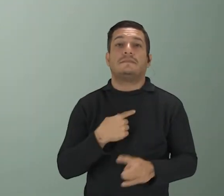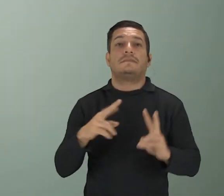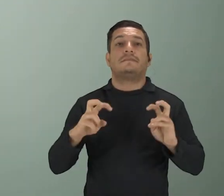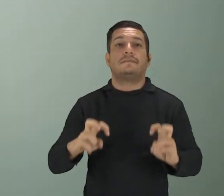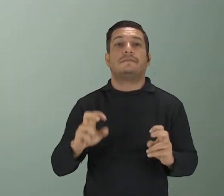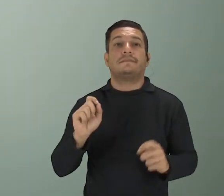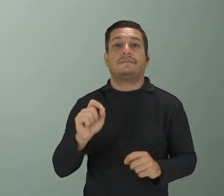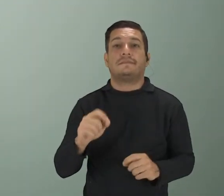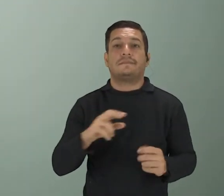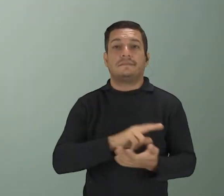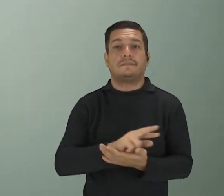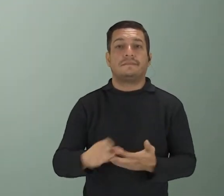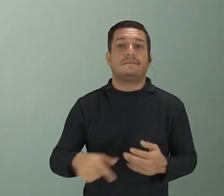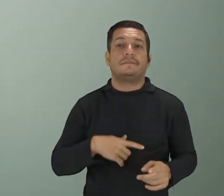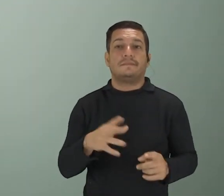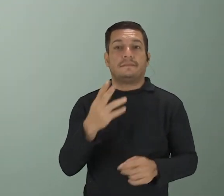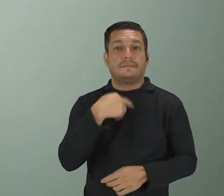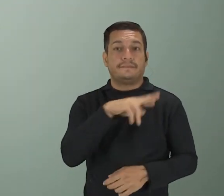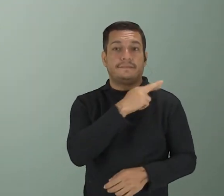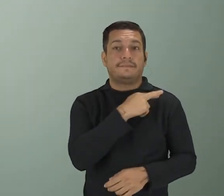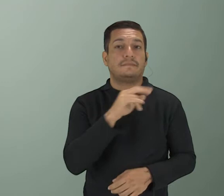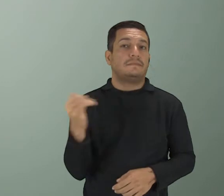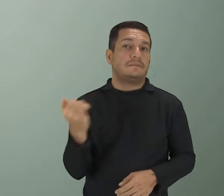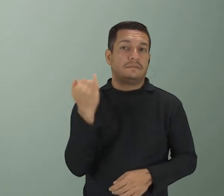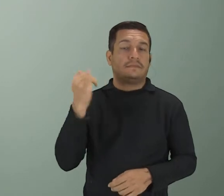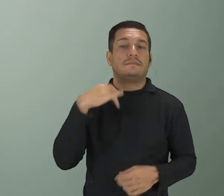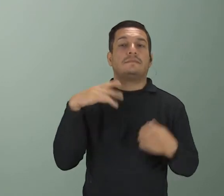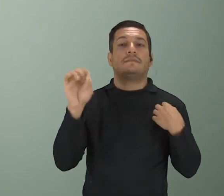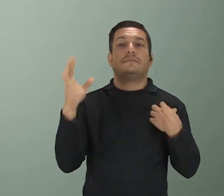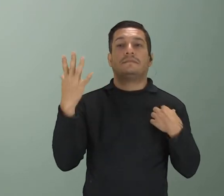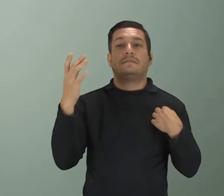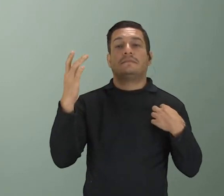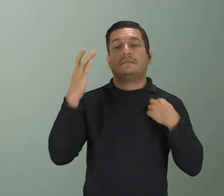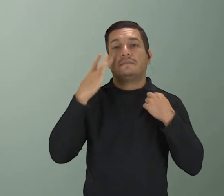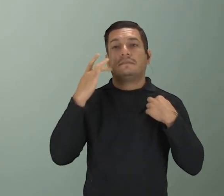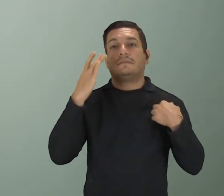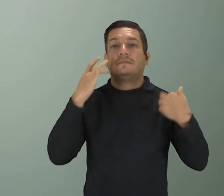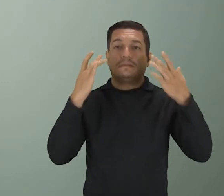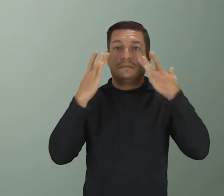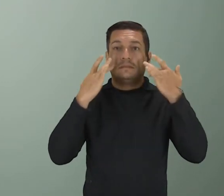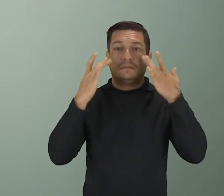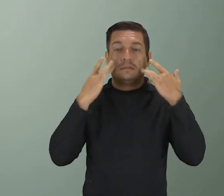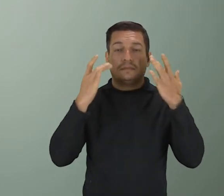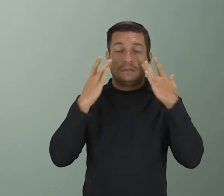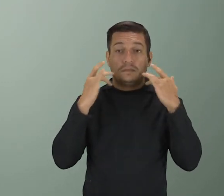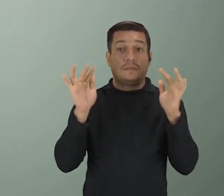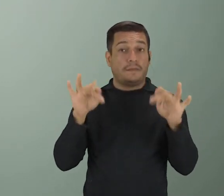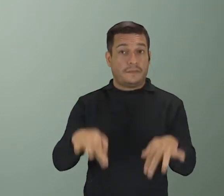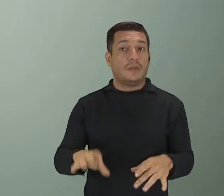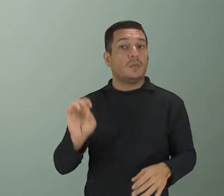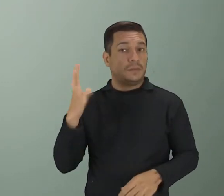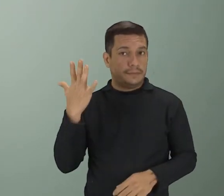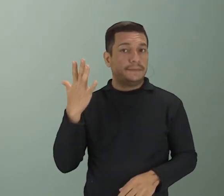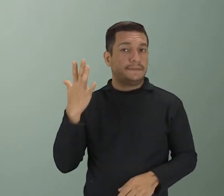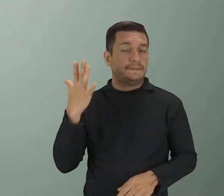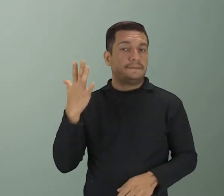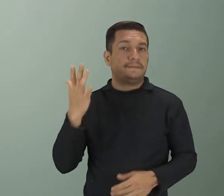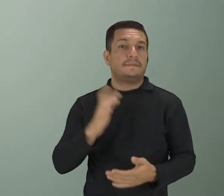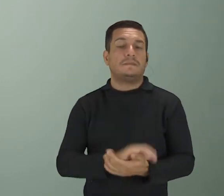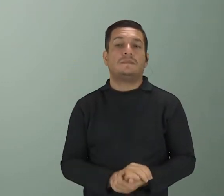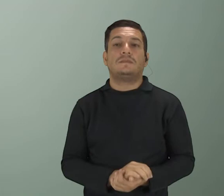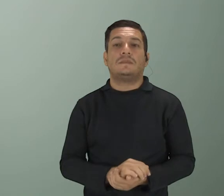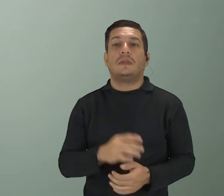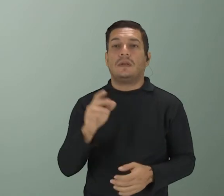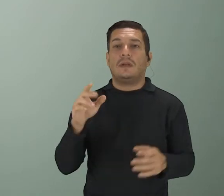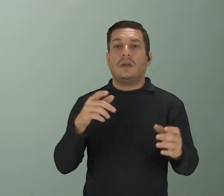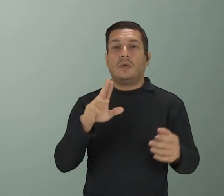percebemos até aqui várias funções importantes para que a cena, o espetáculo, o produto final aconteça, não é mesmo?